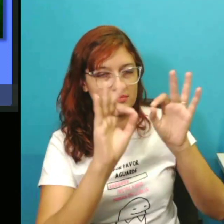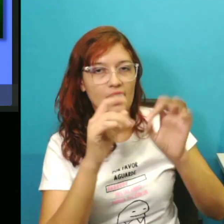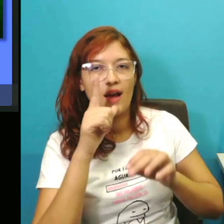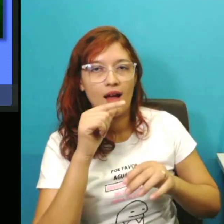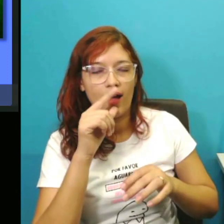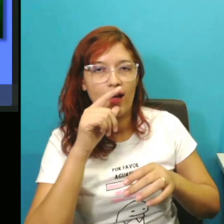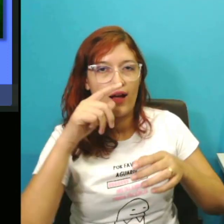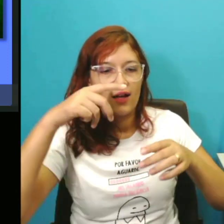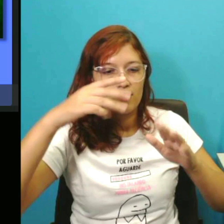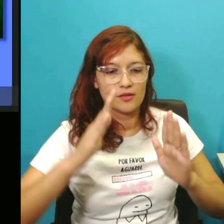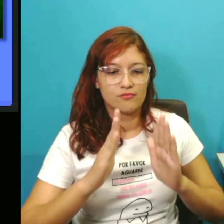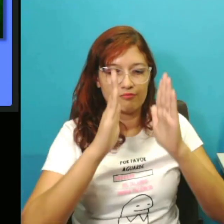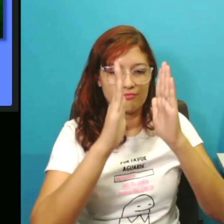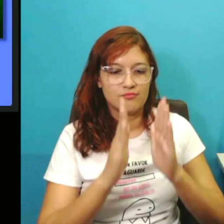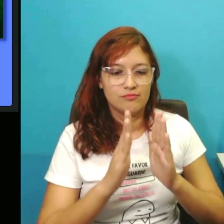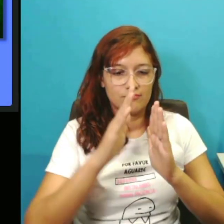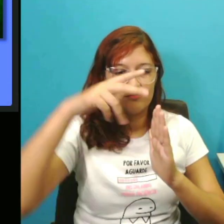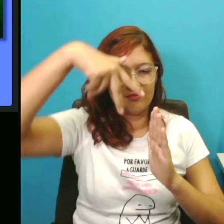Aqui é a estrutura,